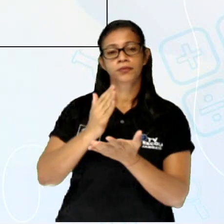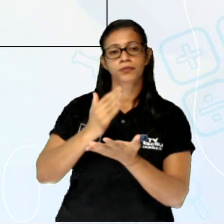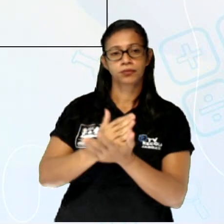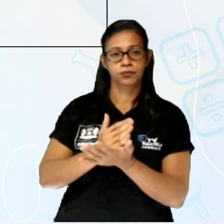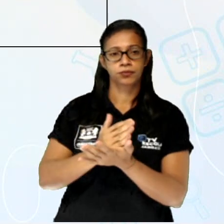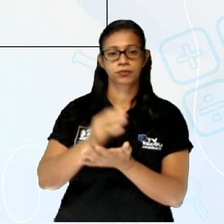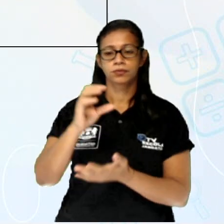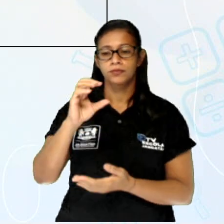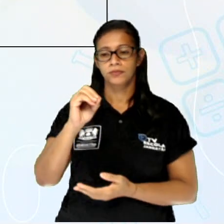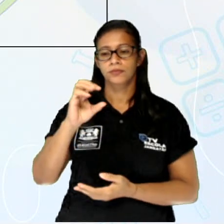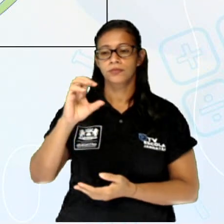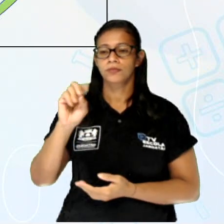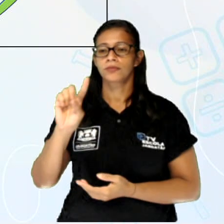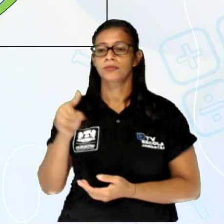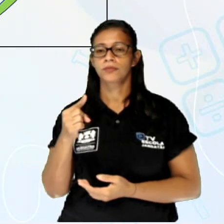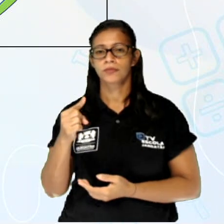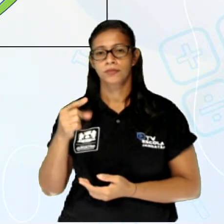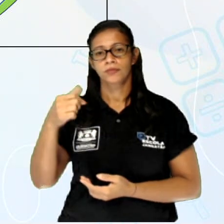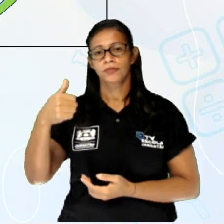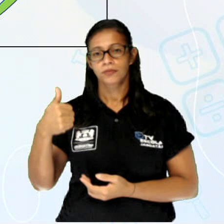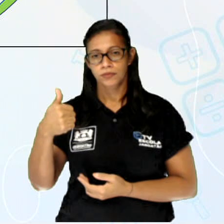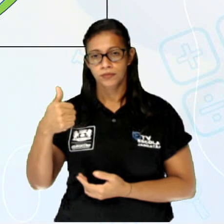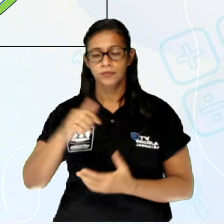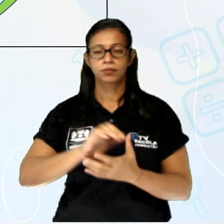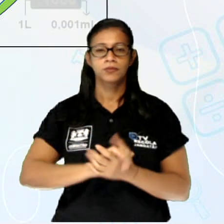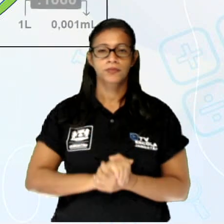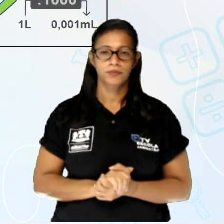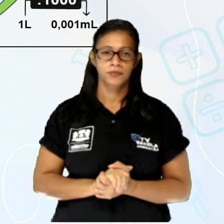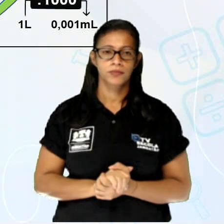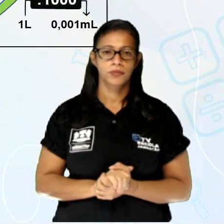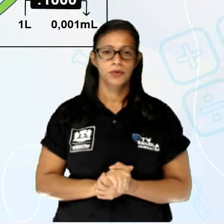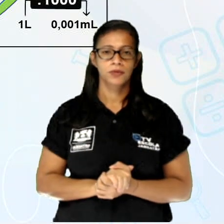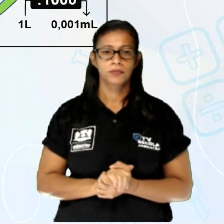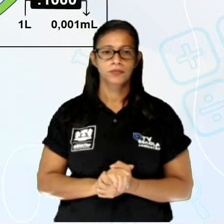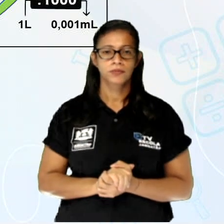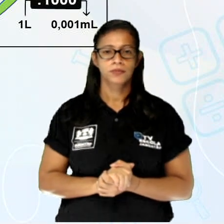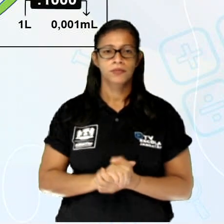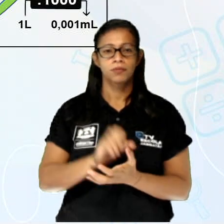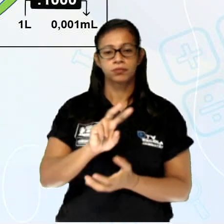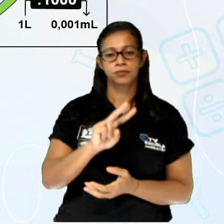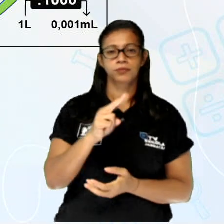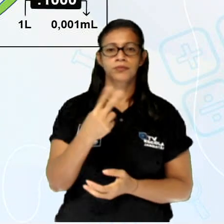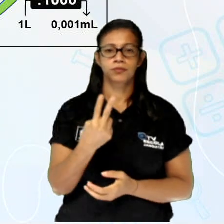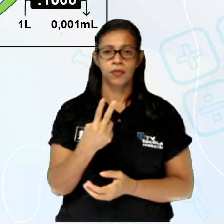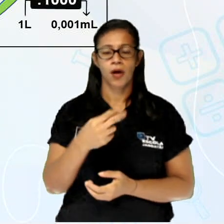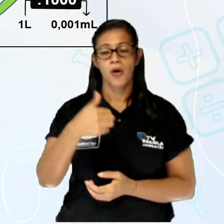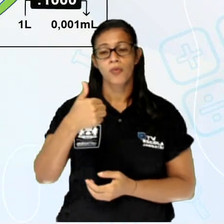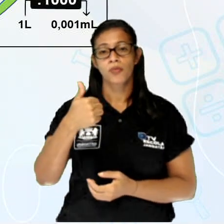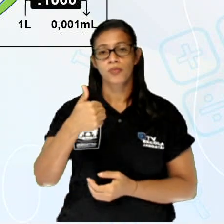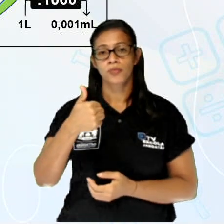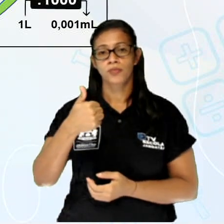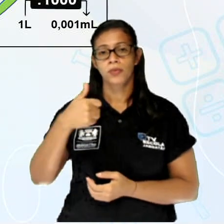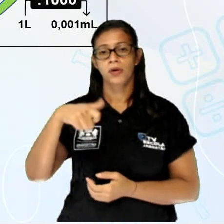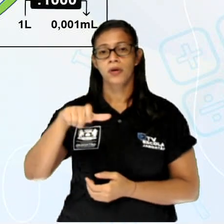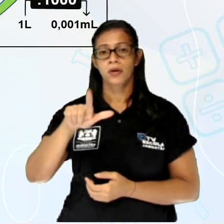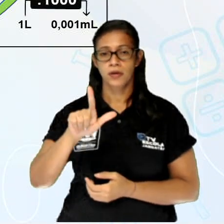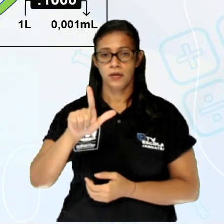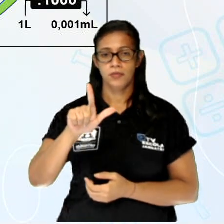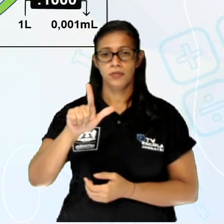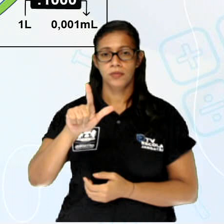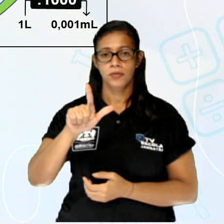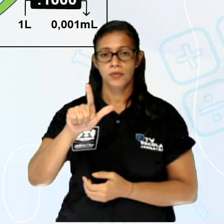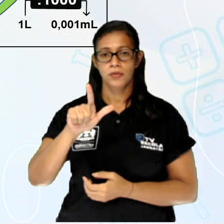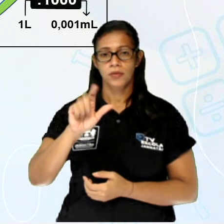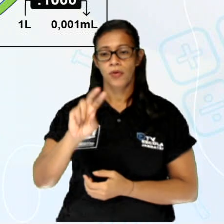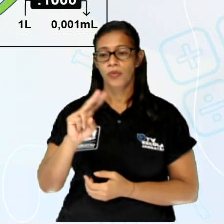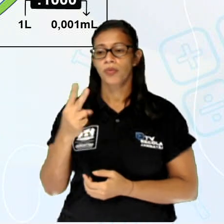0,01 centilitro. E para transformar 1 litro em mililitro, basta dividirmos 1 litro por 1.000,